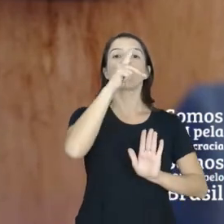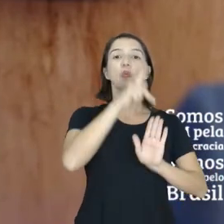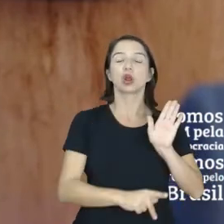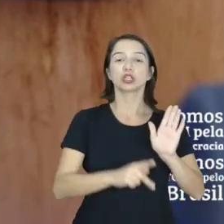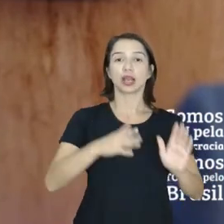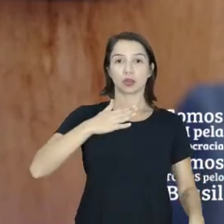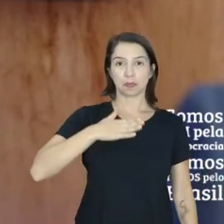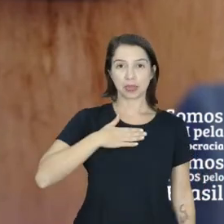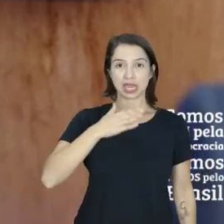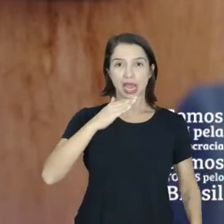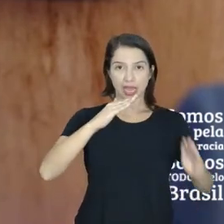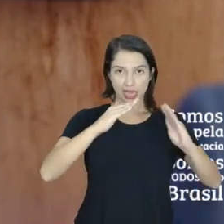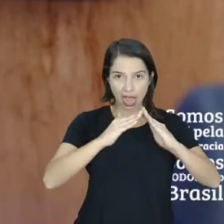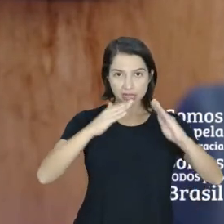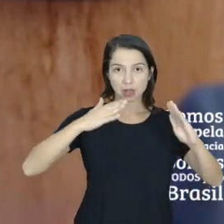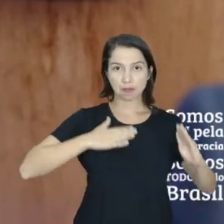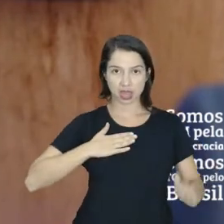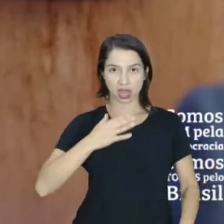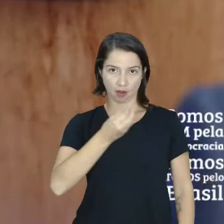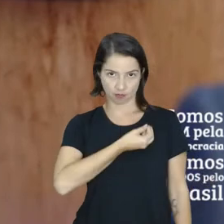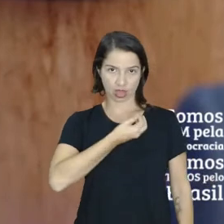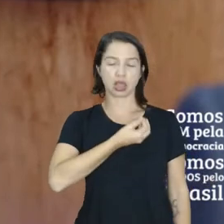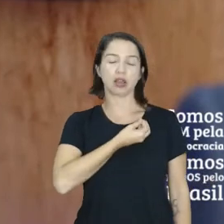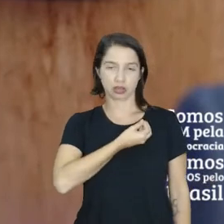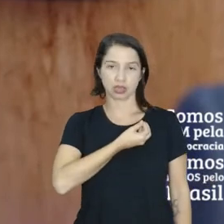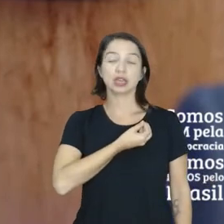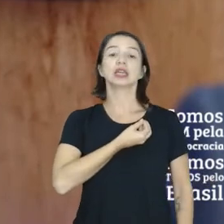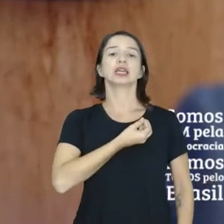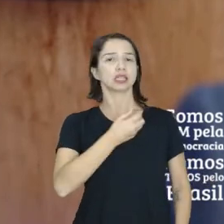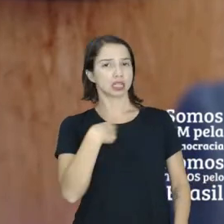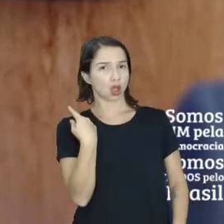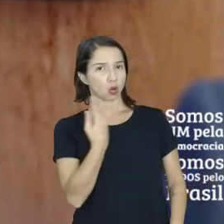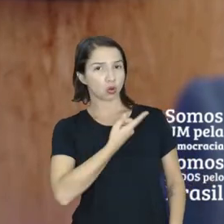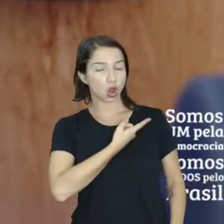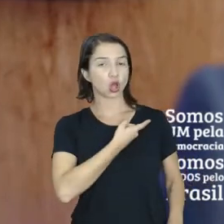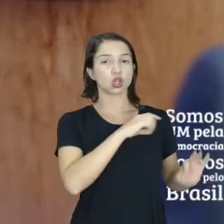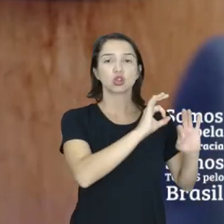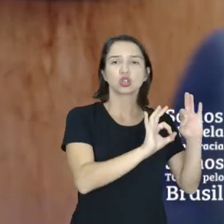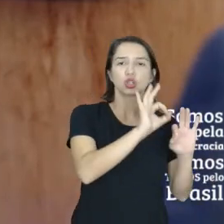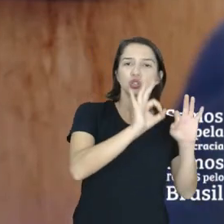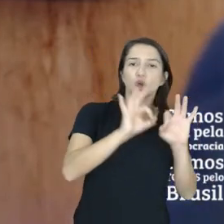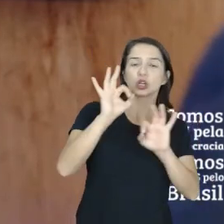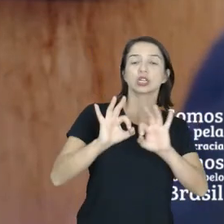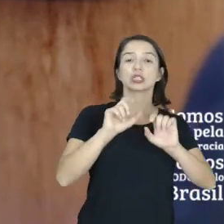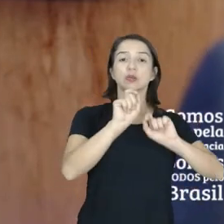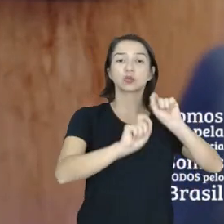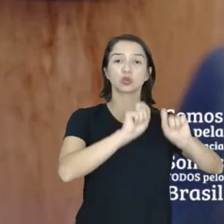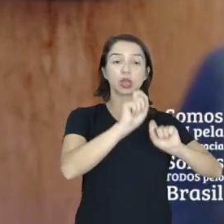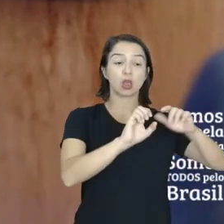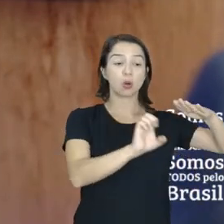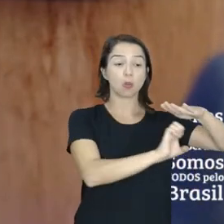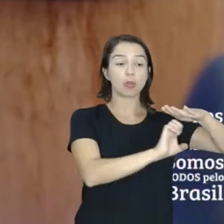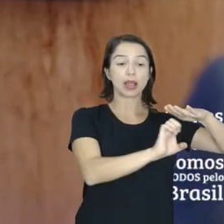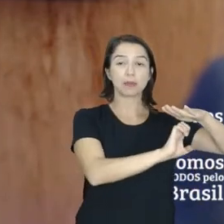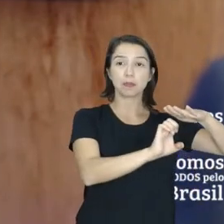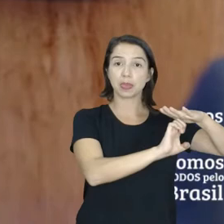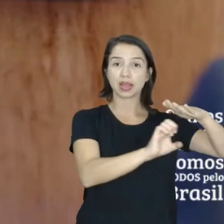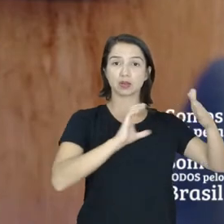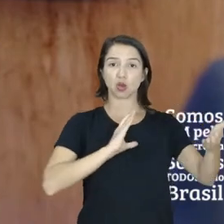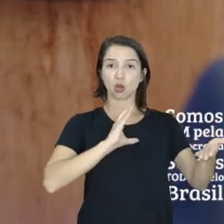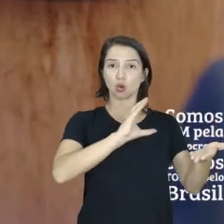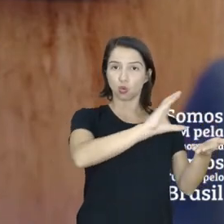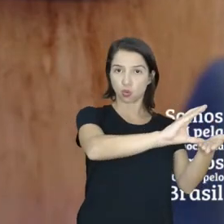através da CDHU, tem uma empresa para fazer moradia e financiar moradia para a população de renda menor. Nós fizemos